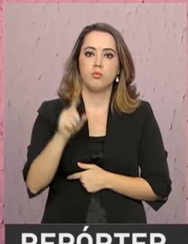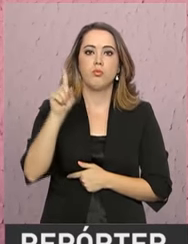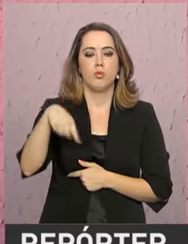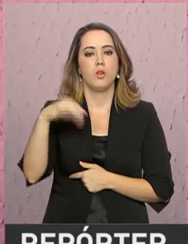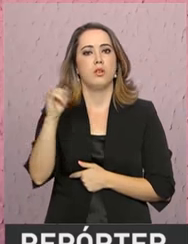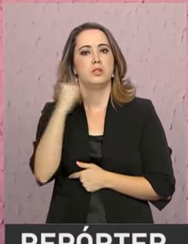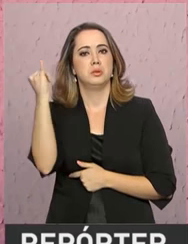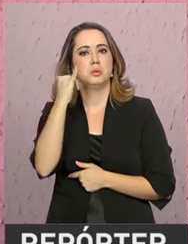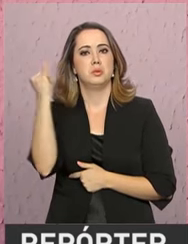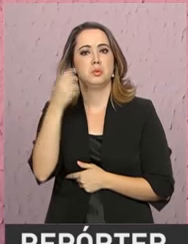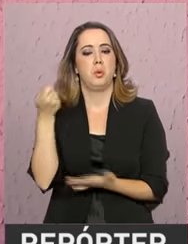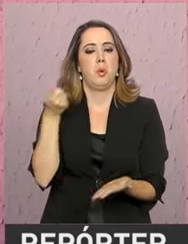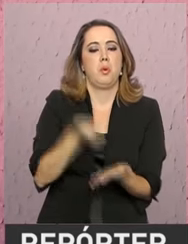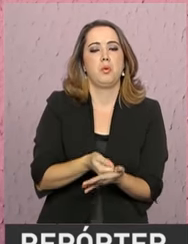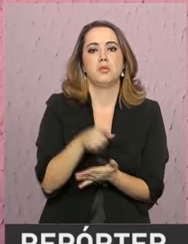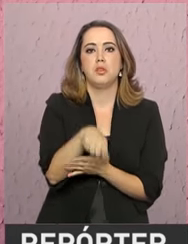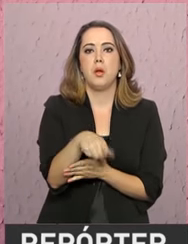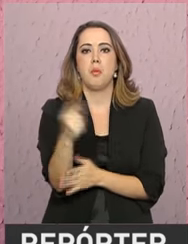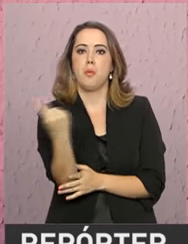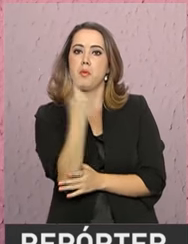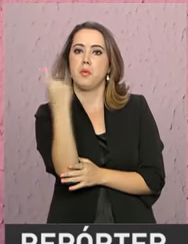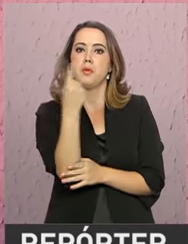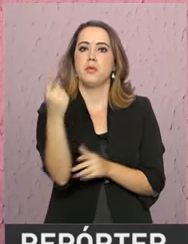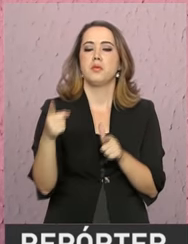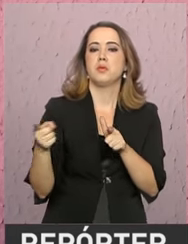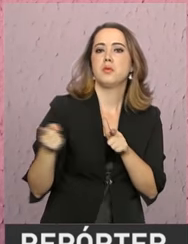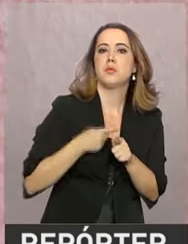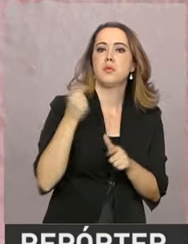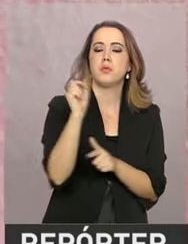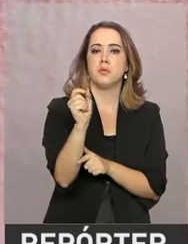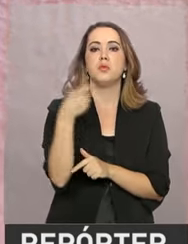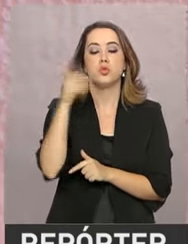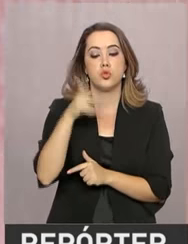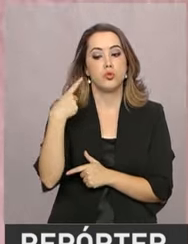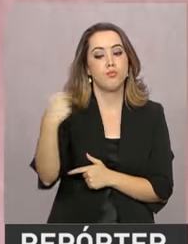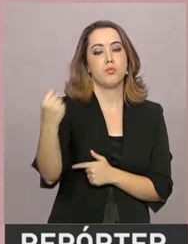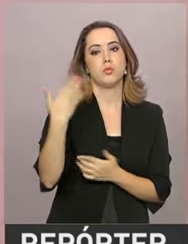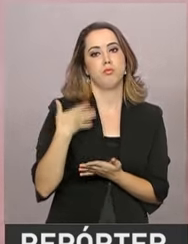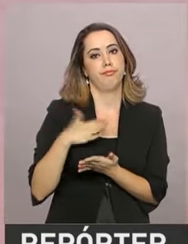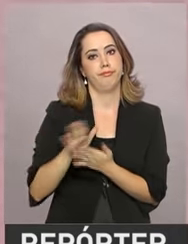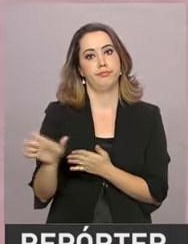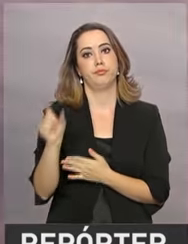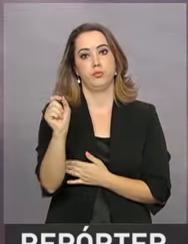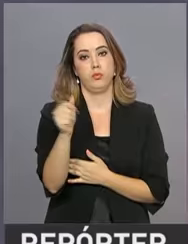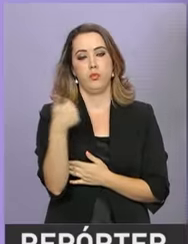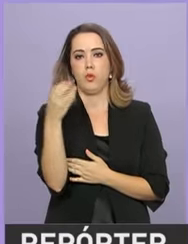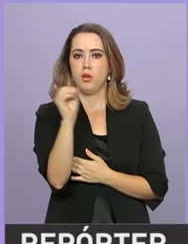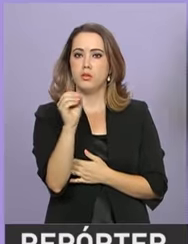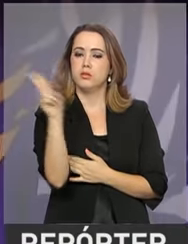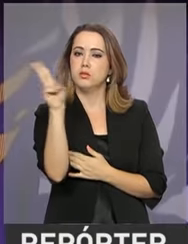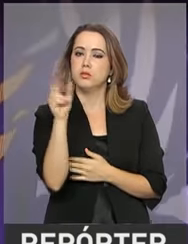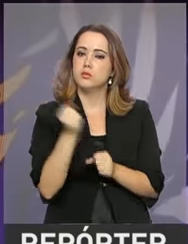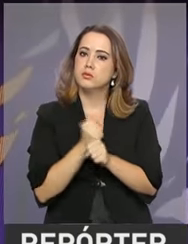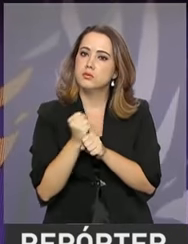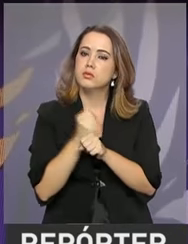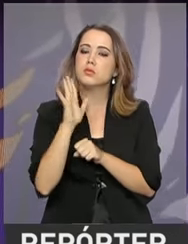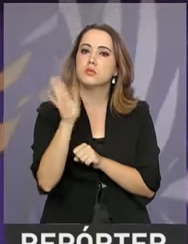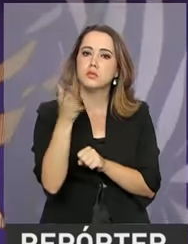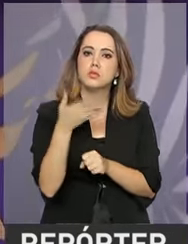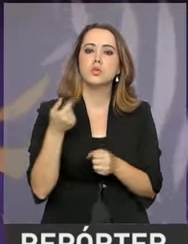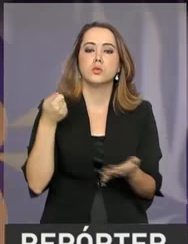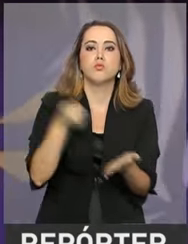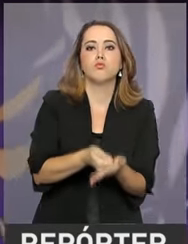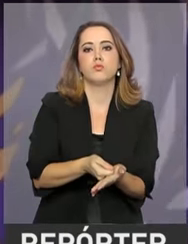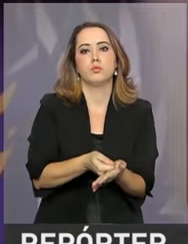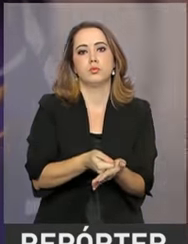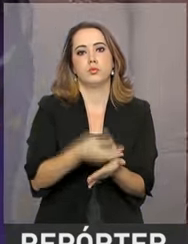de uma pessoa que apanhou no primeiro dia, ela tem que, no primeiro dia, tomar decisão. Há 10 anos, casos como este começaram a ser punidos com mais